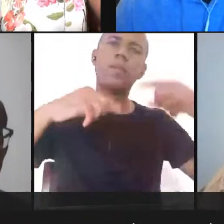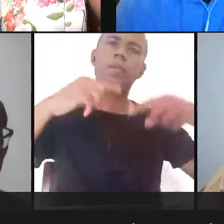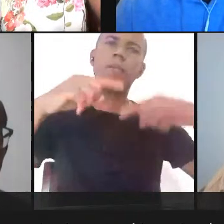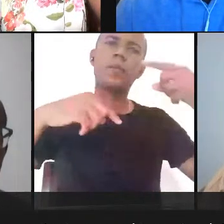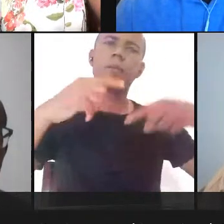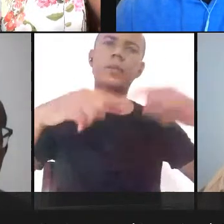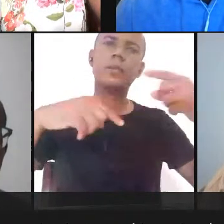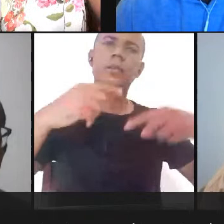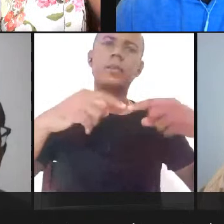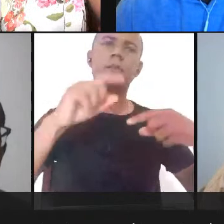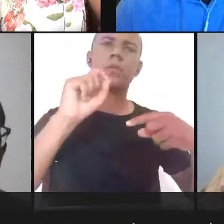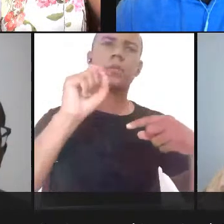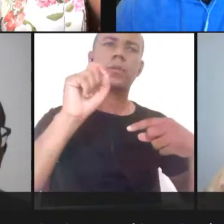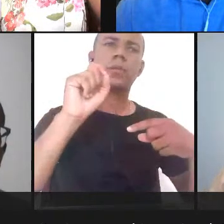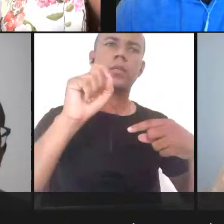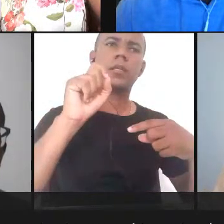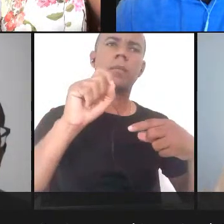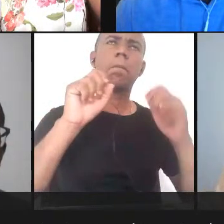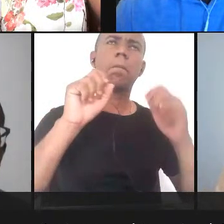para que possa voltar.